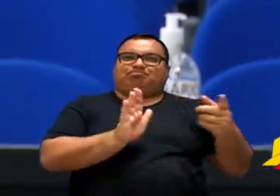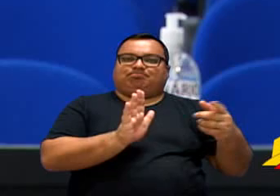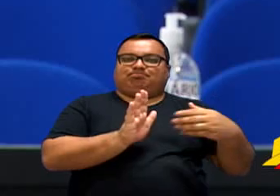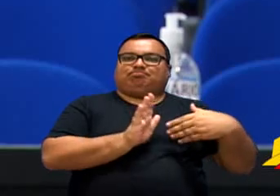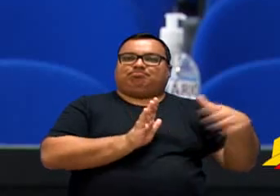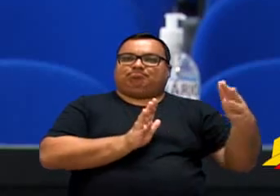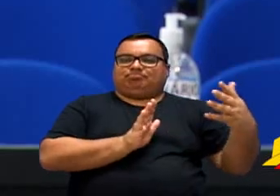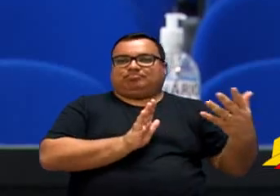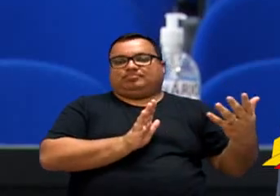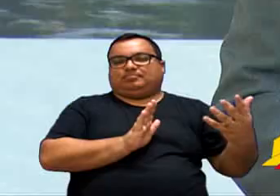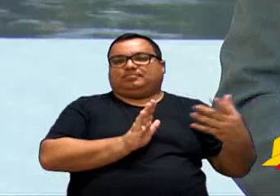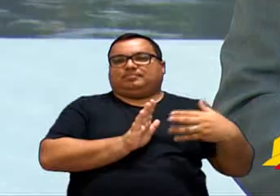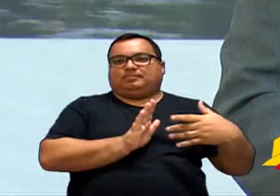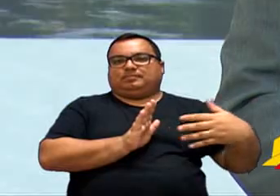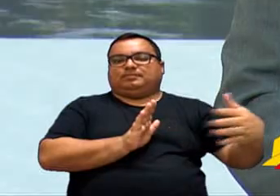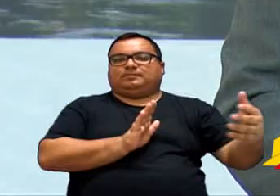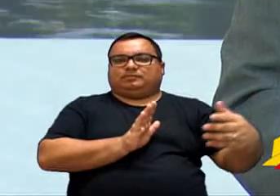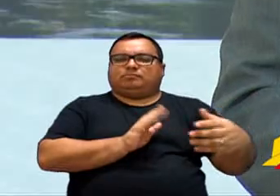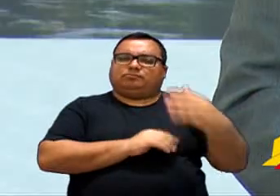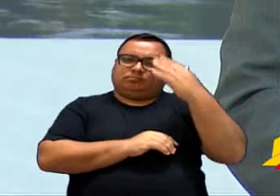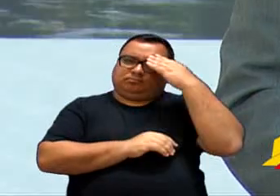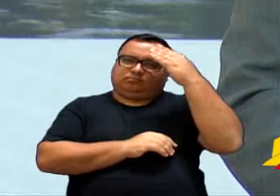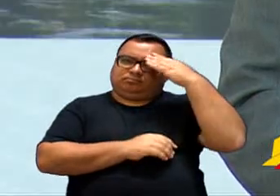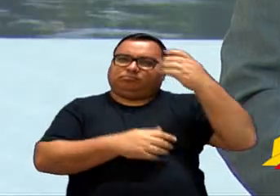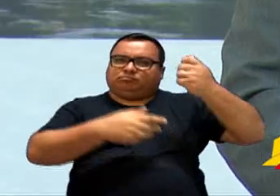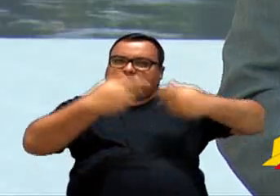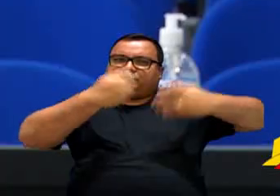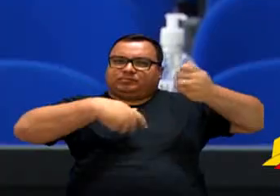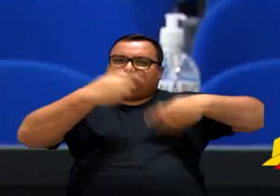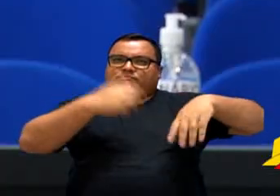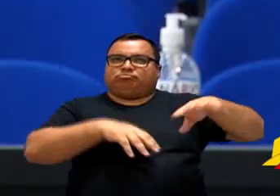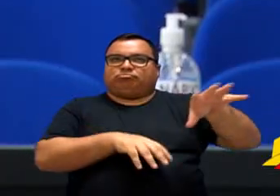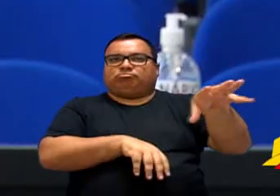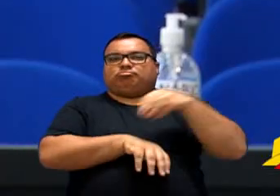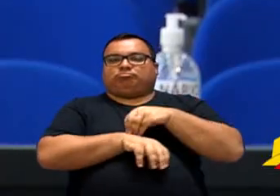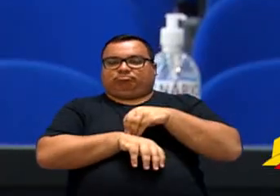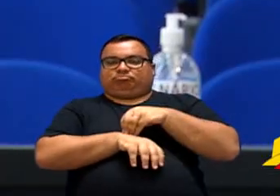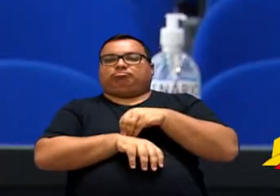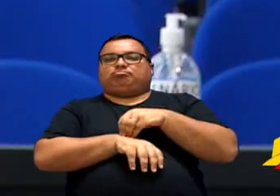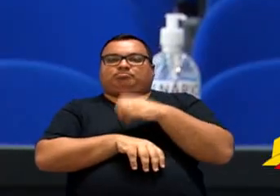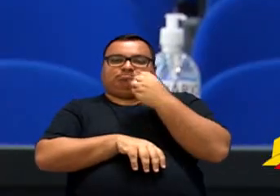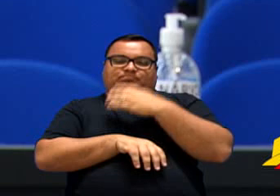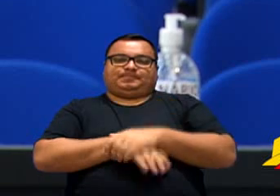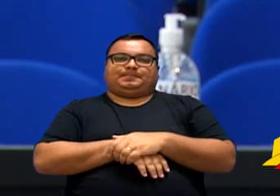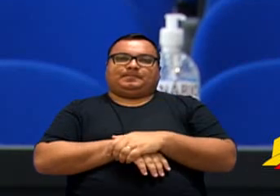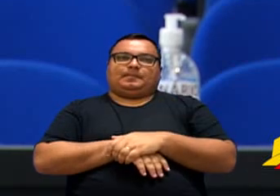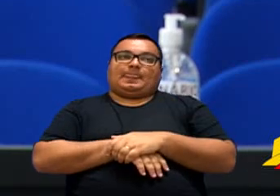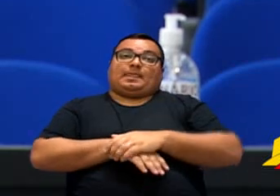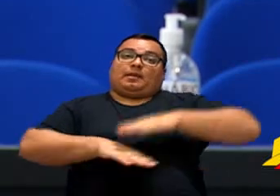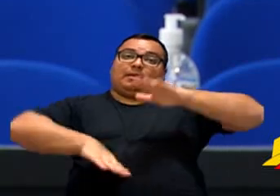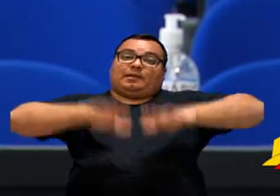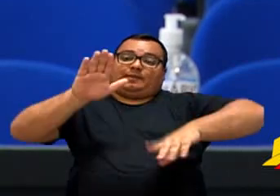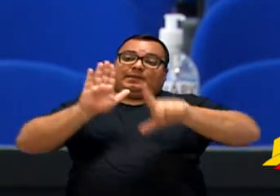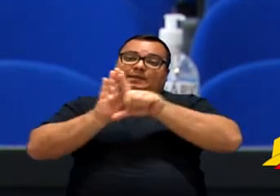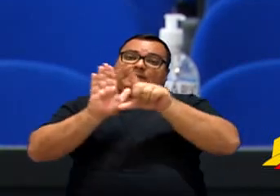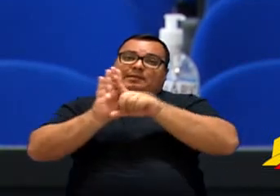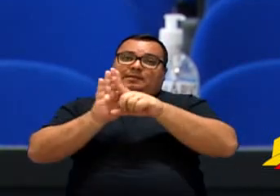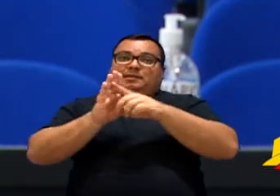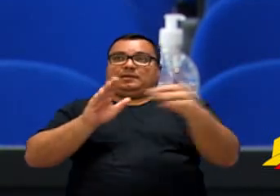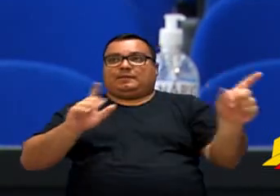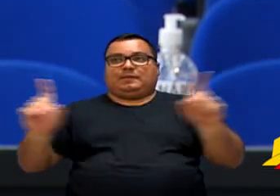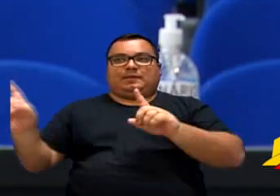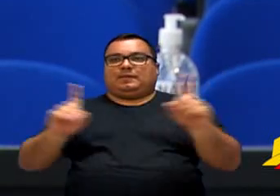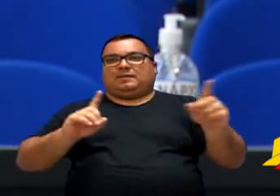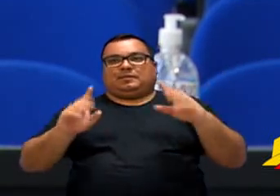mas tem que mudar a função do espaço. Tem que mudar através de lei. Mas agradeço, vereador, a orientação de vossa excelência. Só que muitas leis passam nessa casa sem a devida atenção, vereador. Essa é a